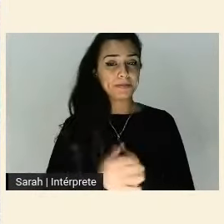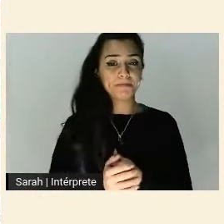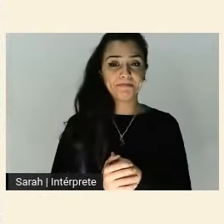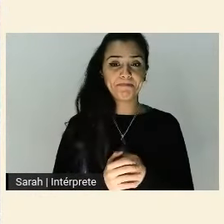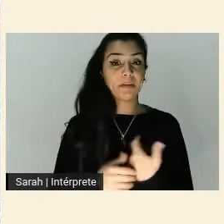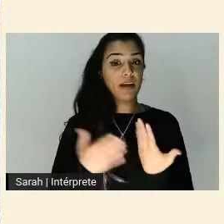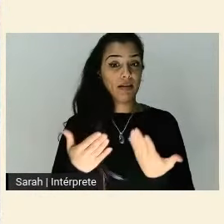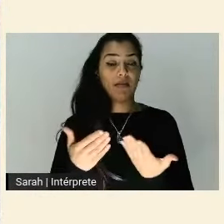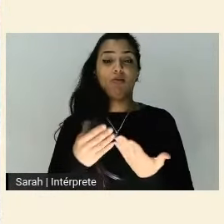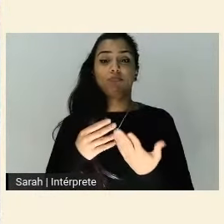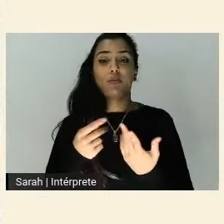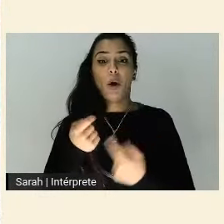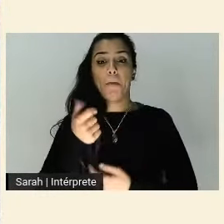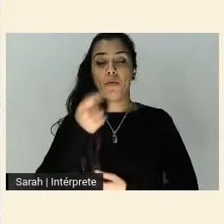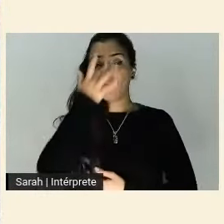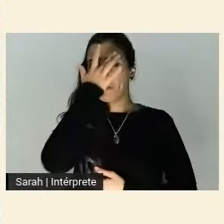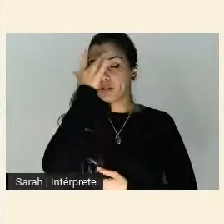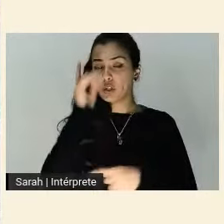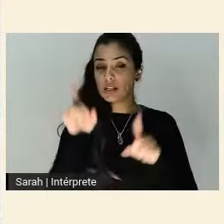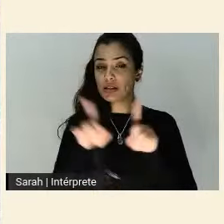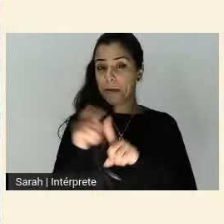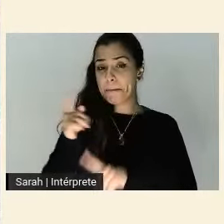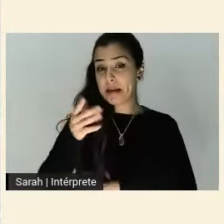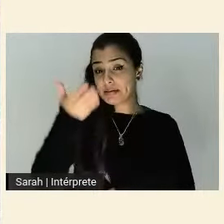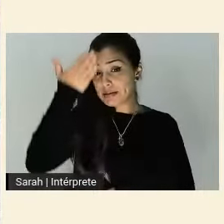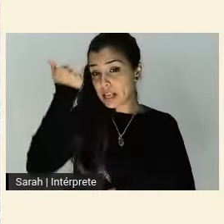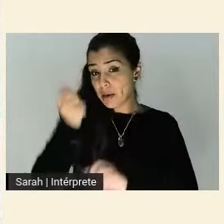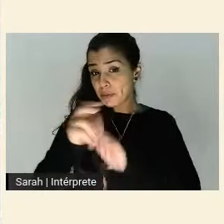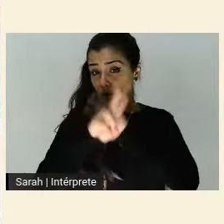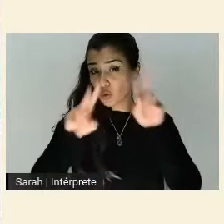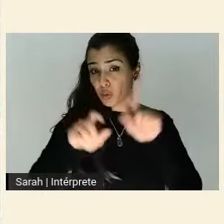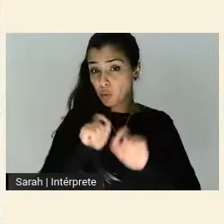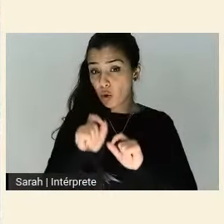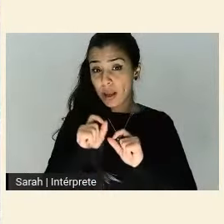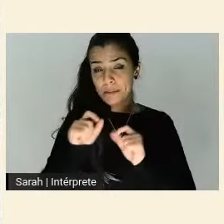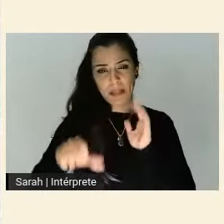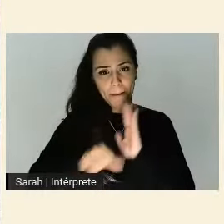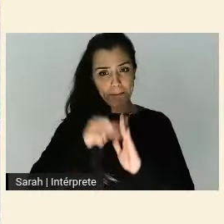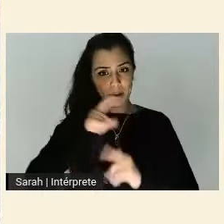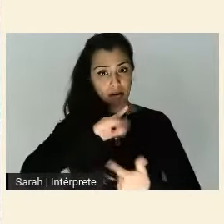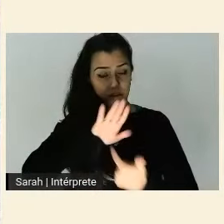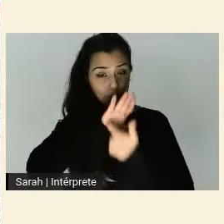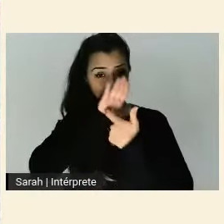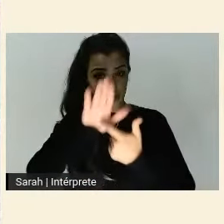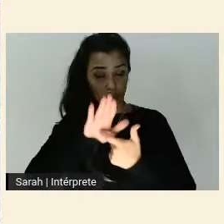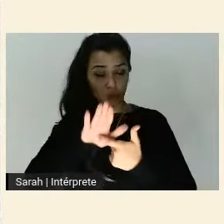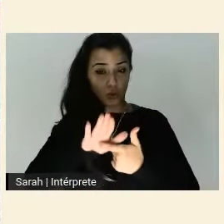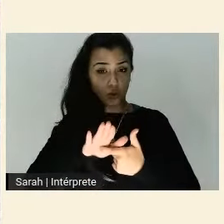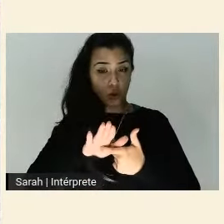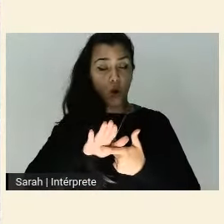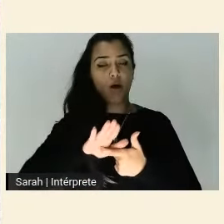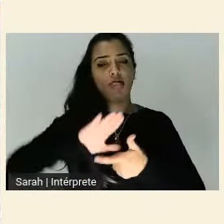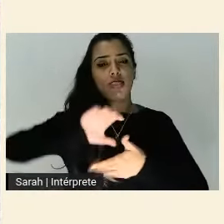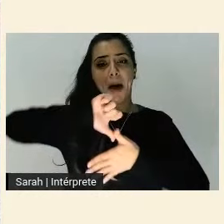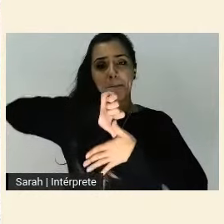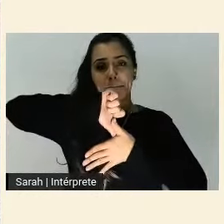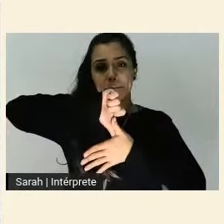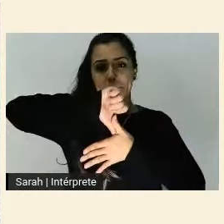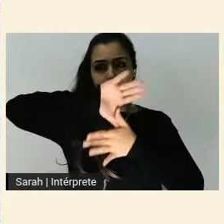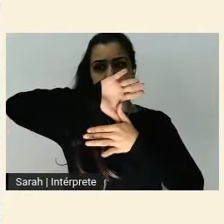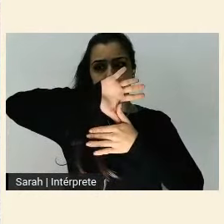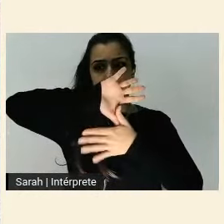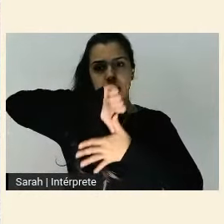se diz, né, nessa narrativa, que a primeira exposição na América do Sul, primeira exposição